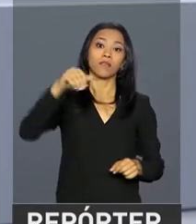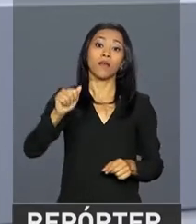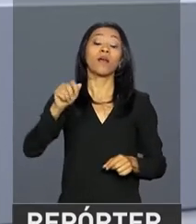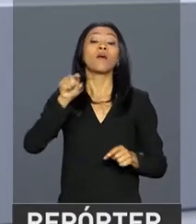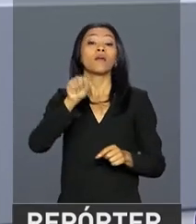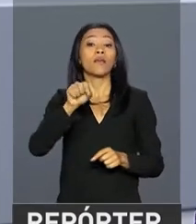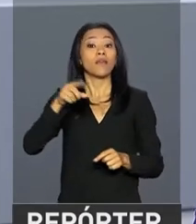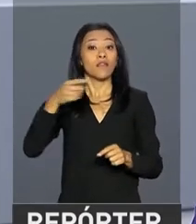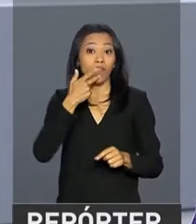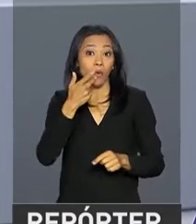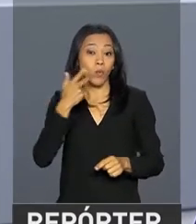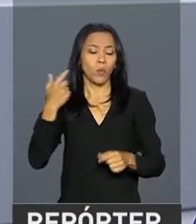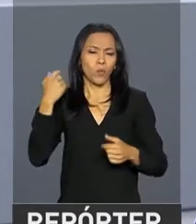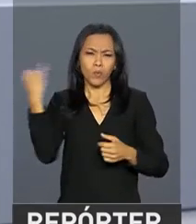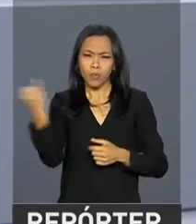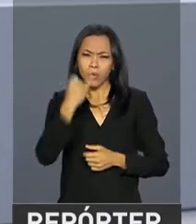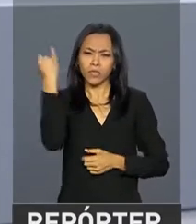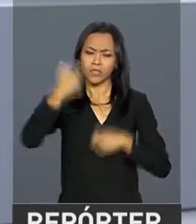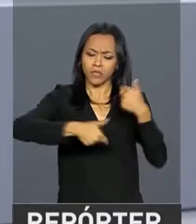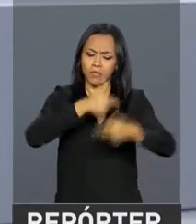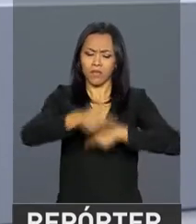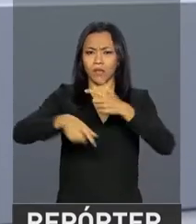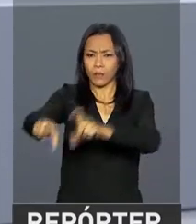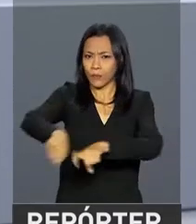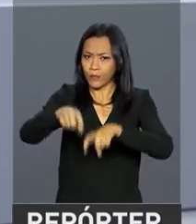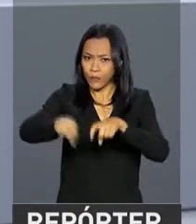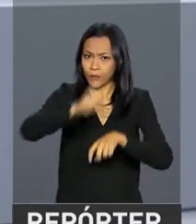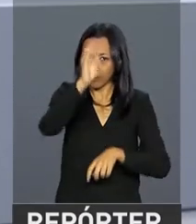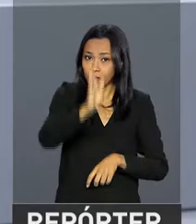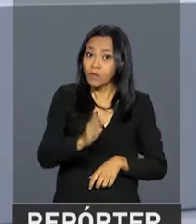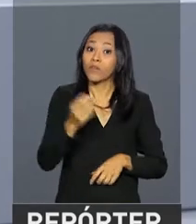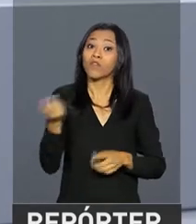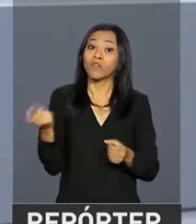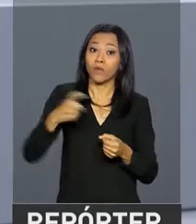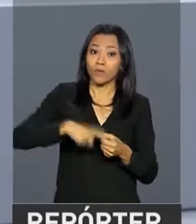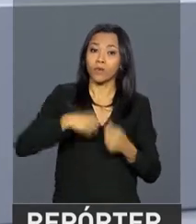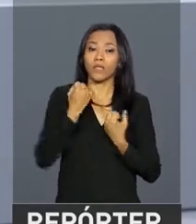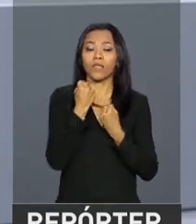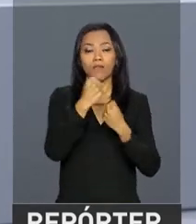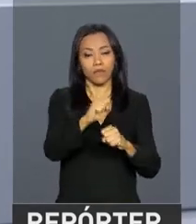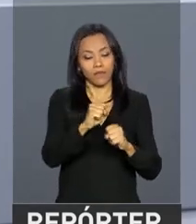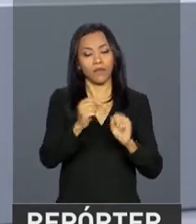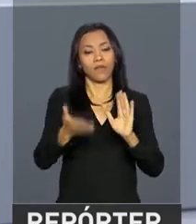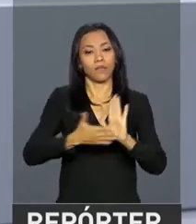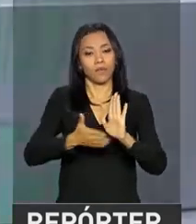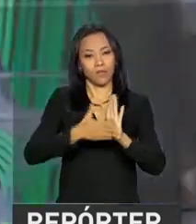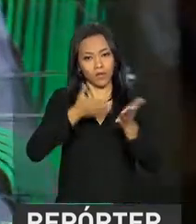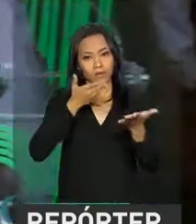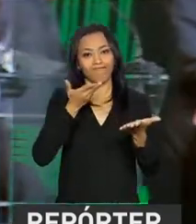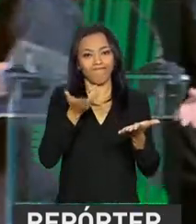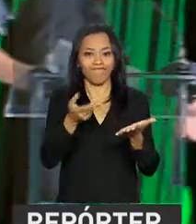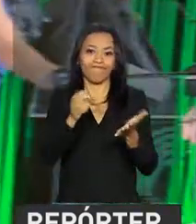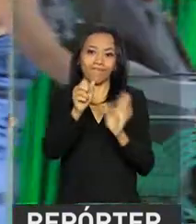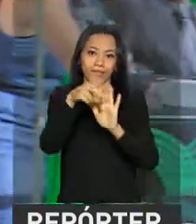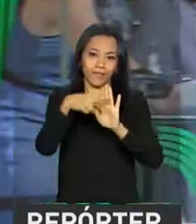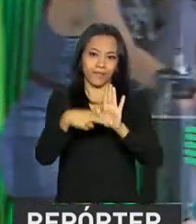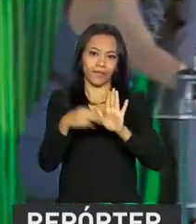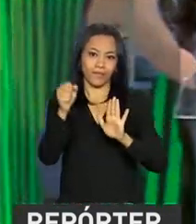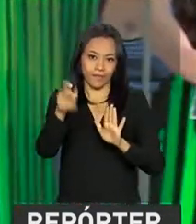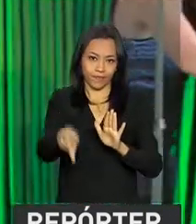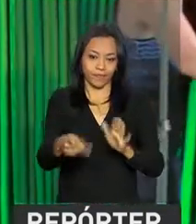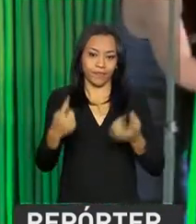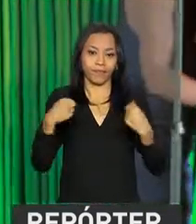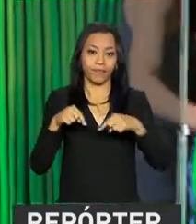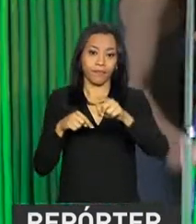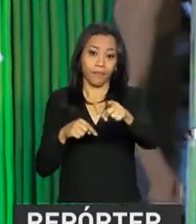agricultura no desenvolvimento do Brasil e voltou a defender a necessidade de aprovar a reforma da Previdência. No